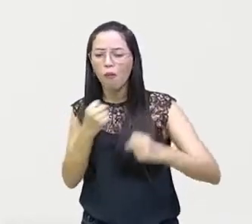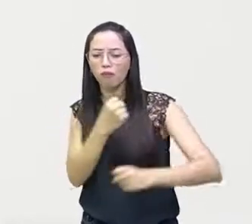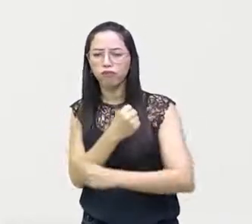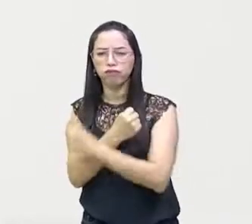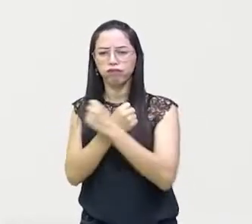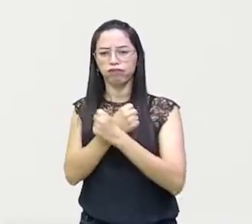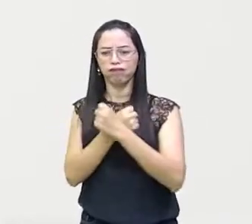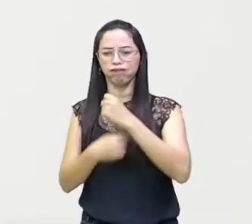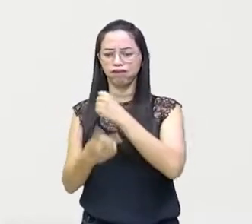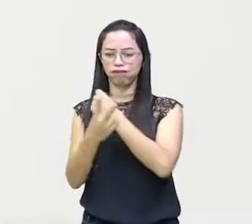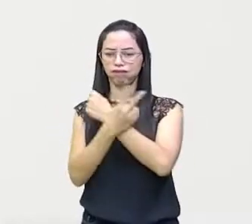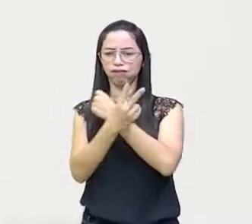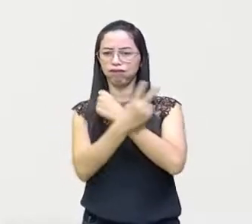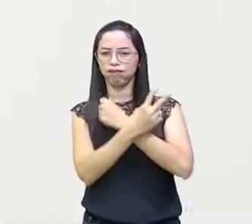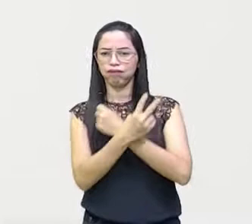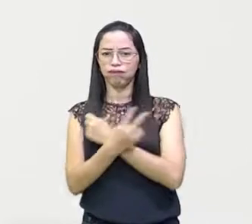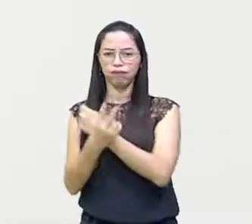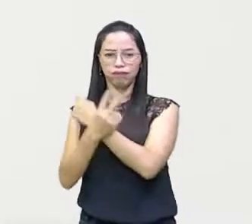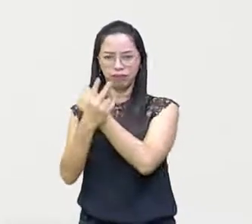podem ver aqui,